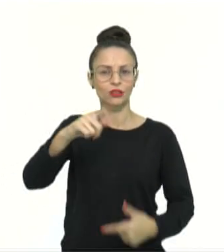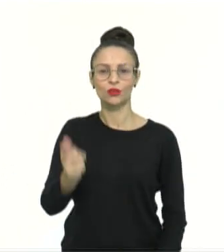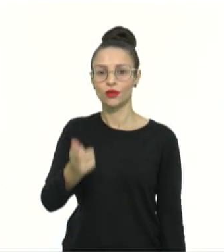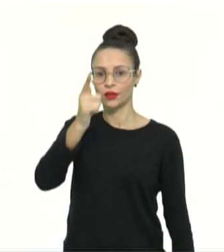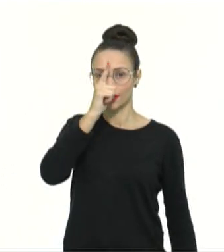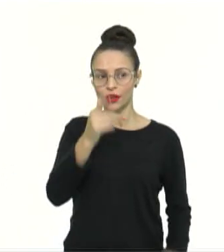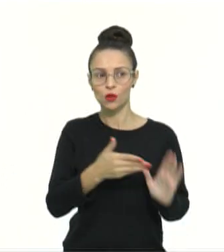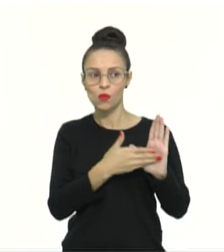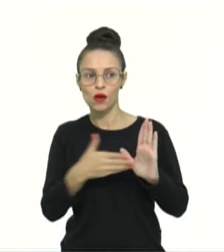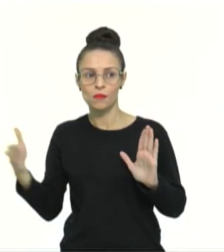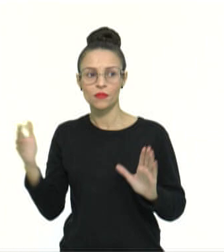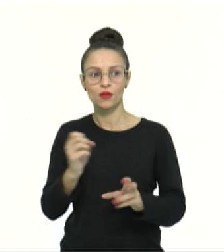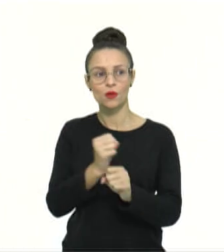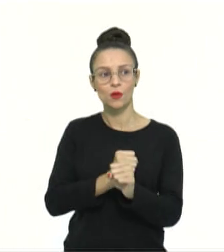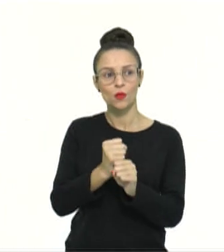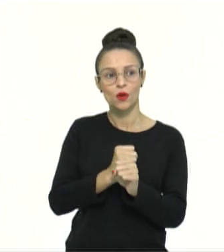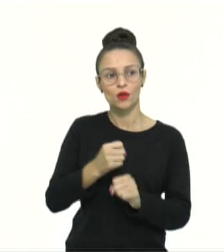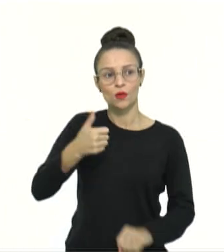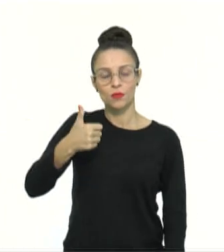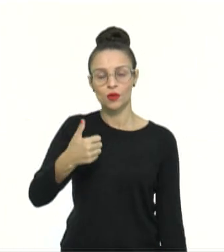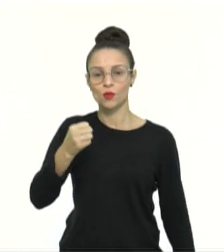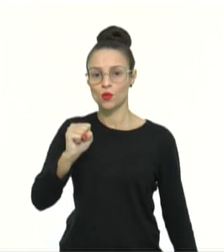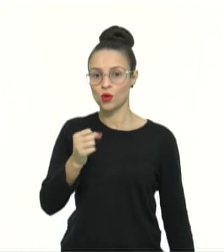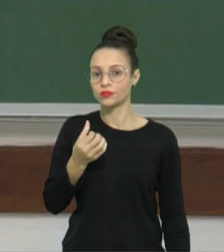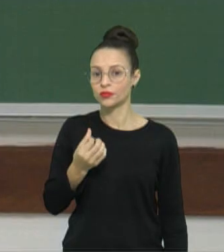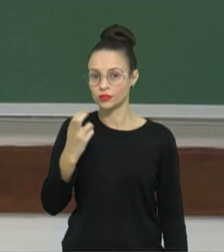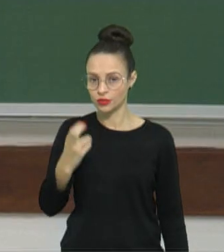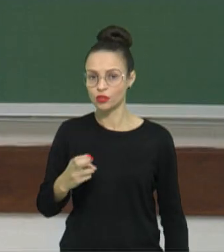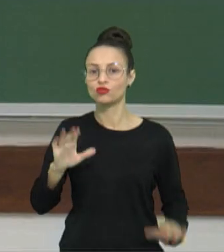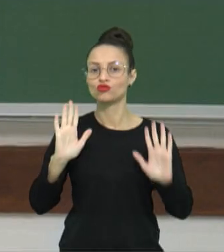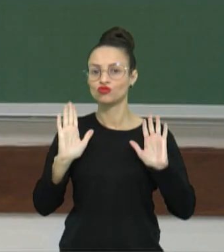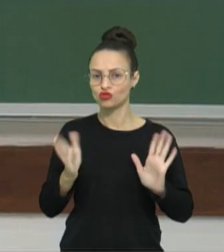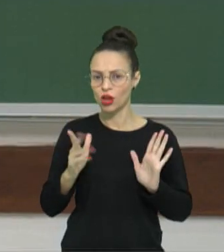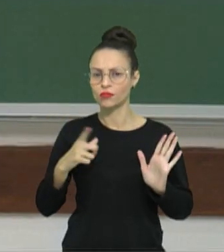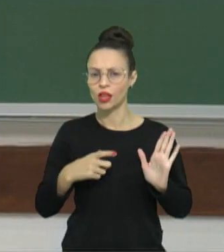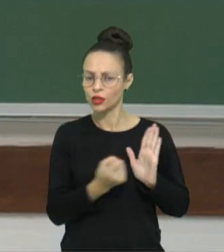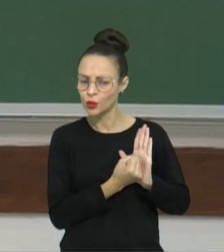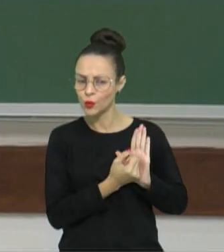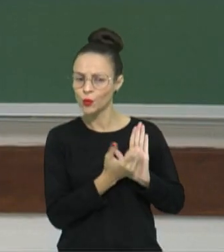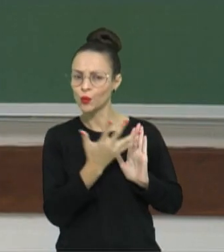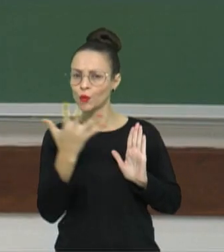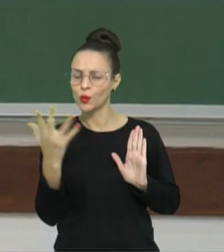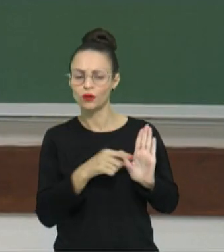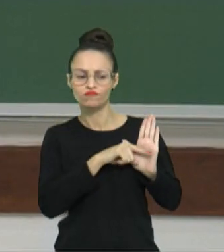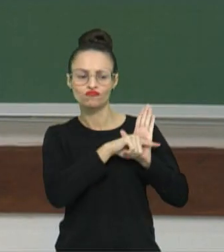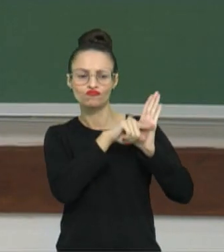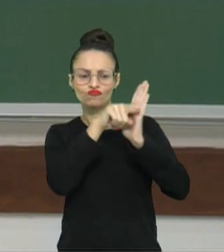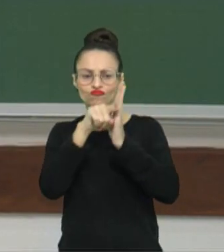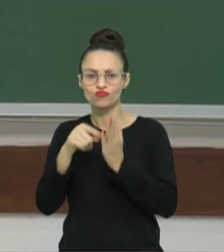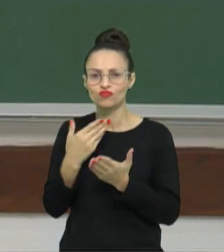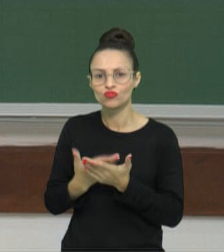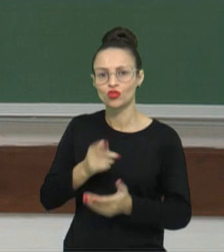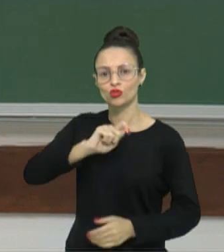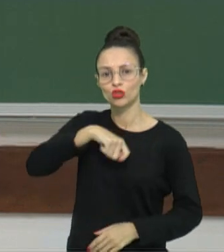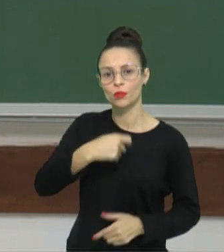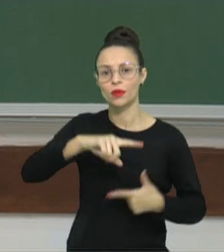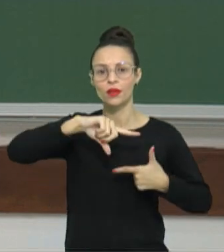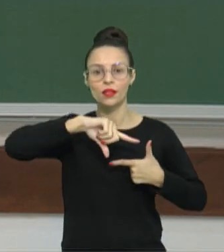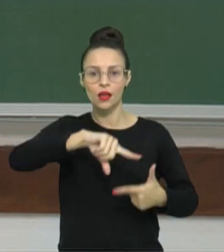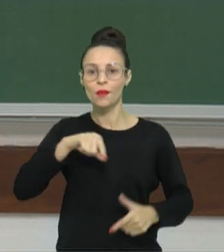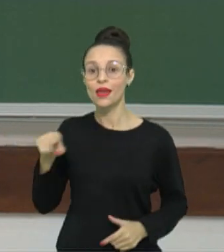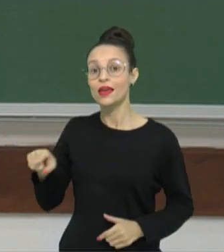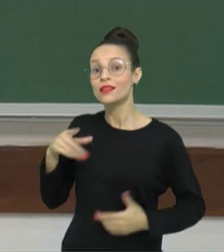de 1865, ele já tem bastante estudo dos clássicos. Ele lê muitos